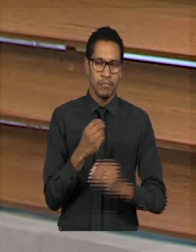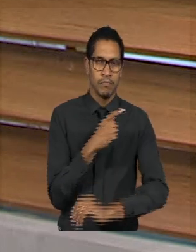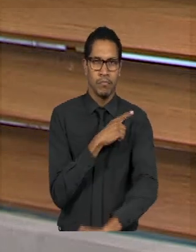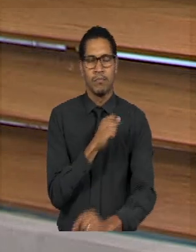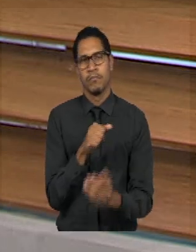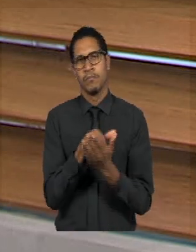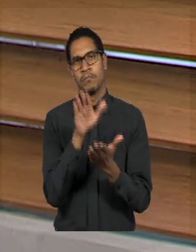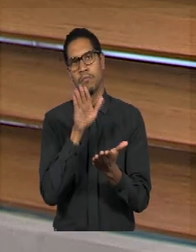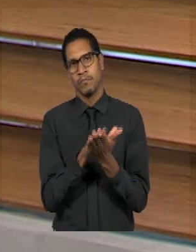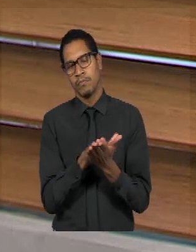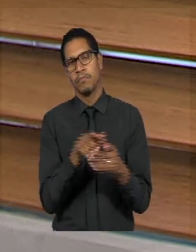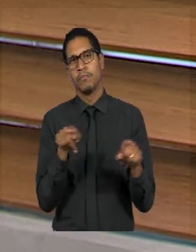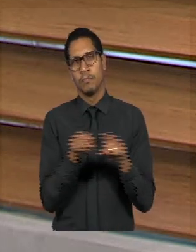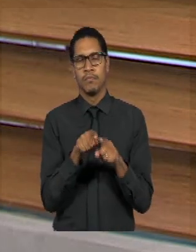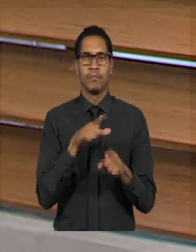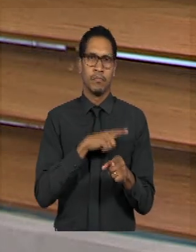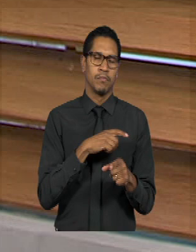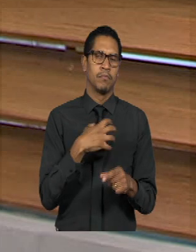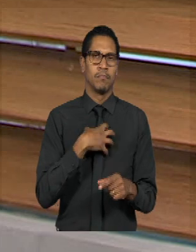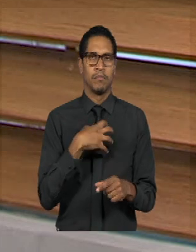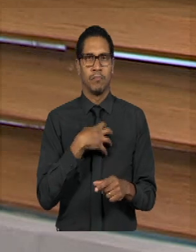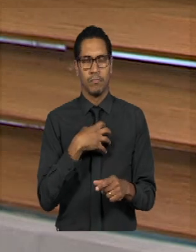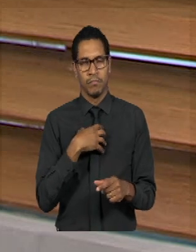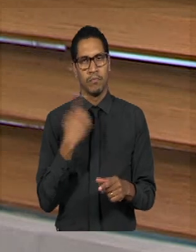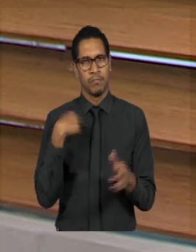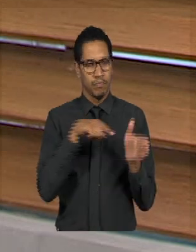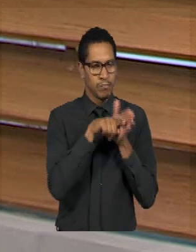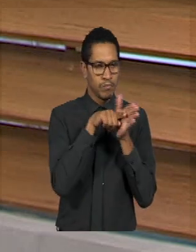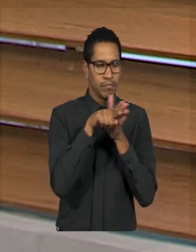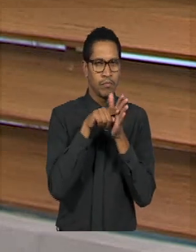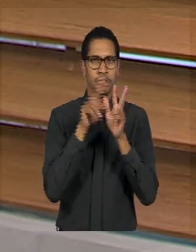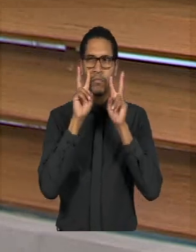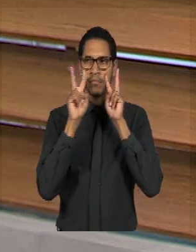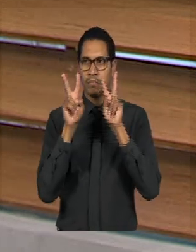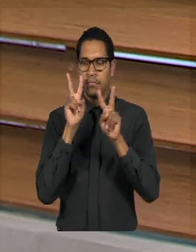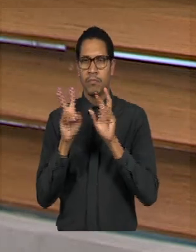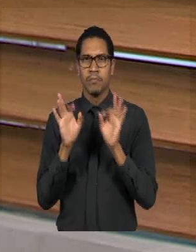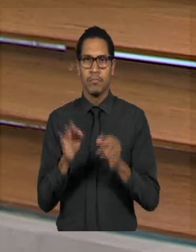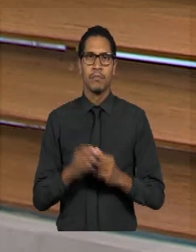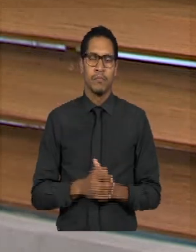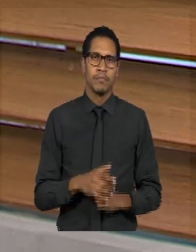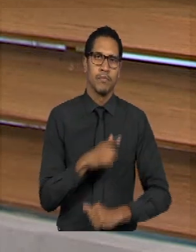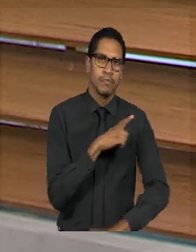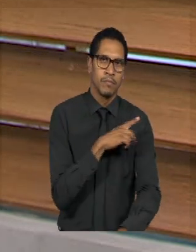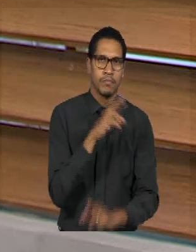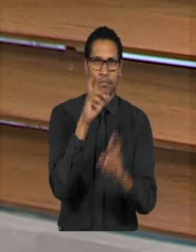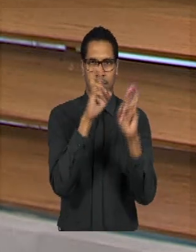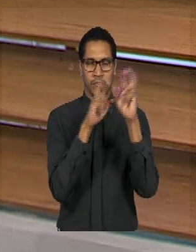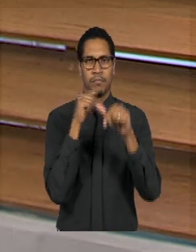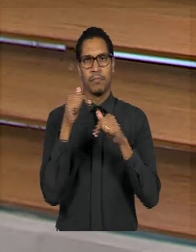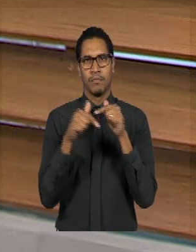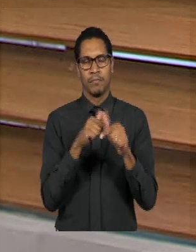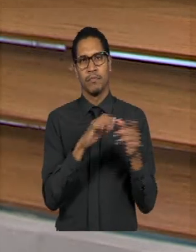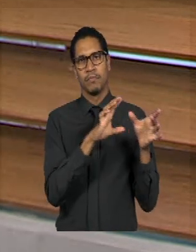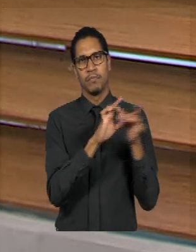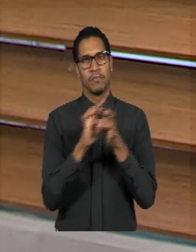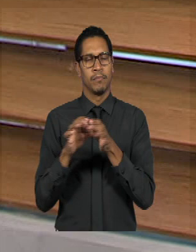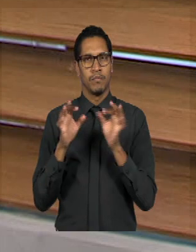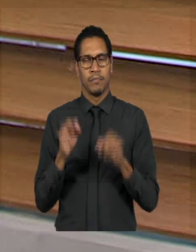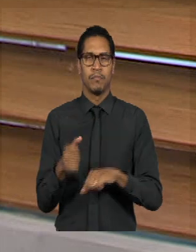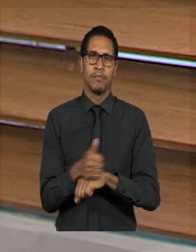infrações dos condutores, e nós vamos fazendo essas pesquisas. Então, o observatório trabalha nesse cenário com